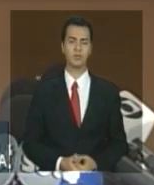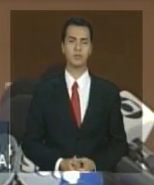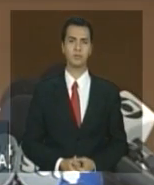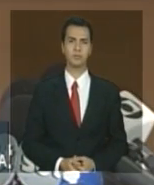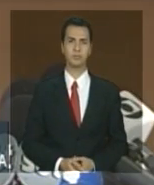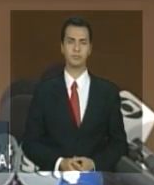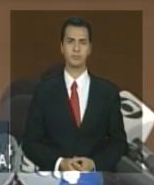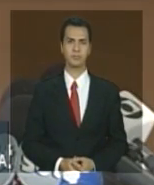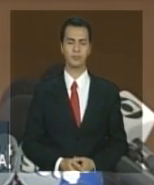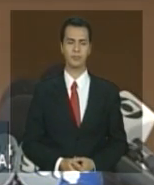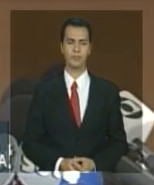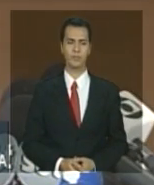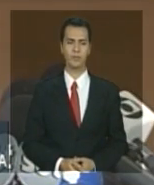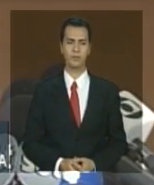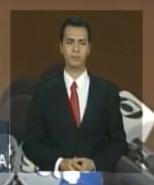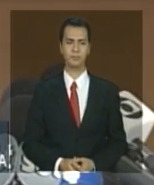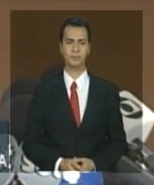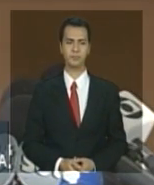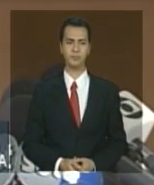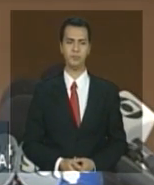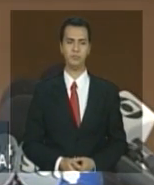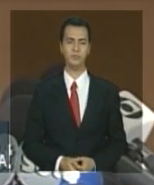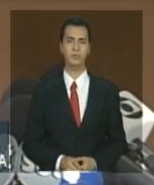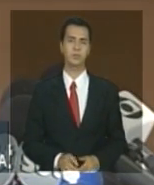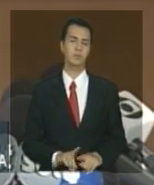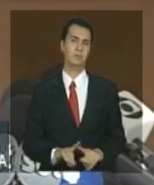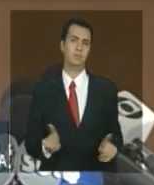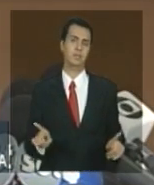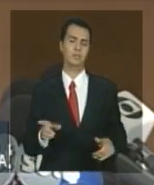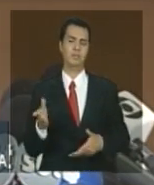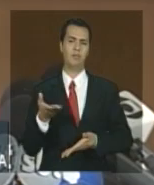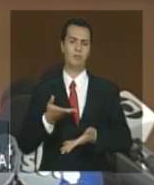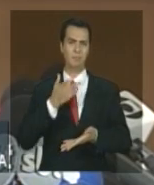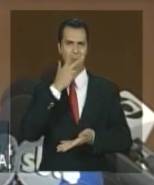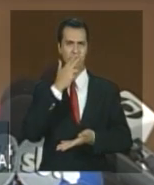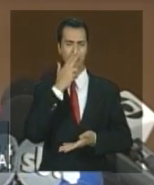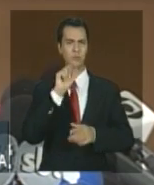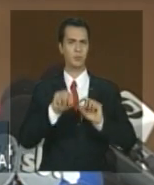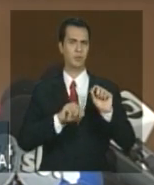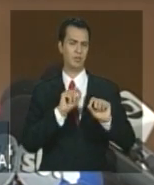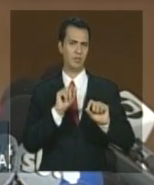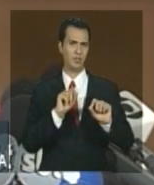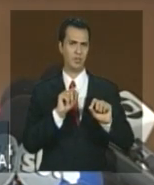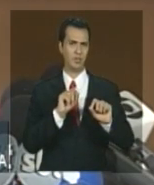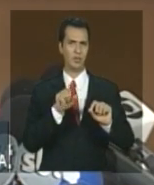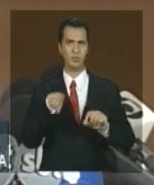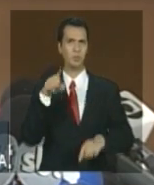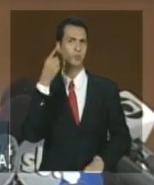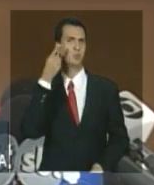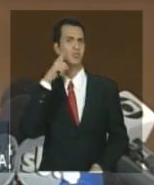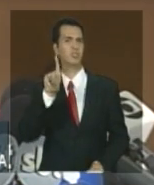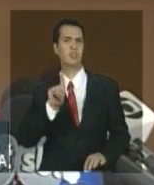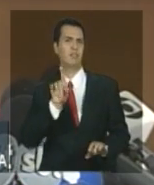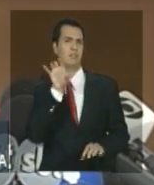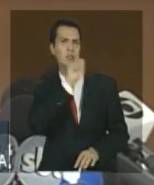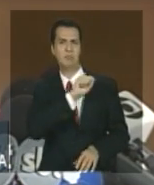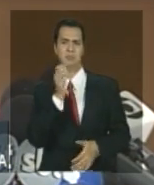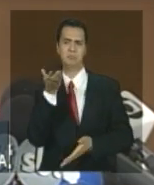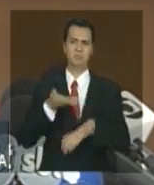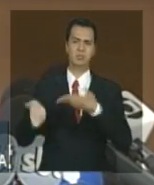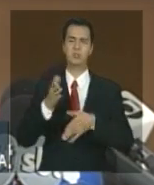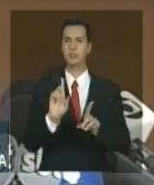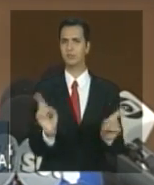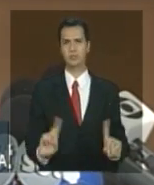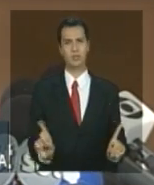nenhum, uma relação, porque isso não existe no mundo, uma relação de um dia. É um processo de